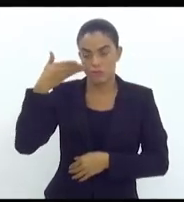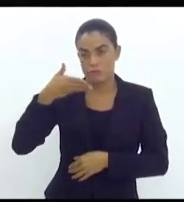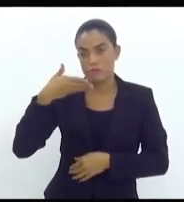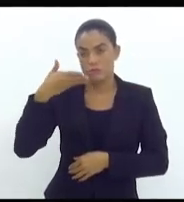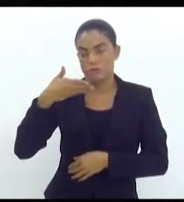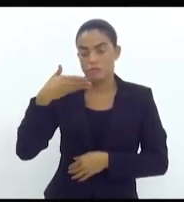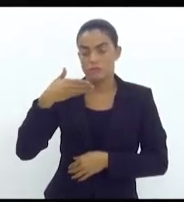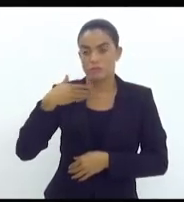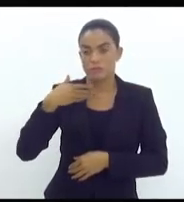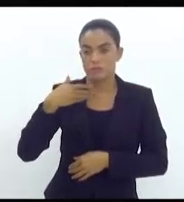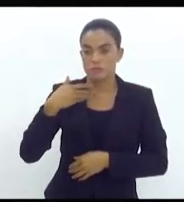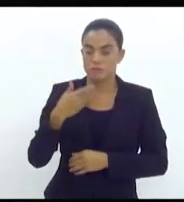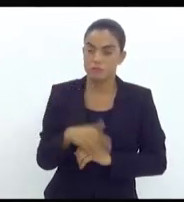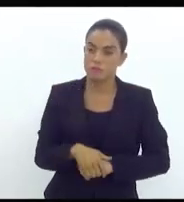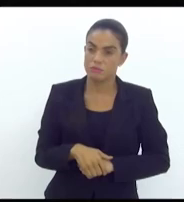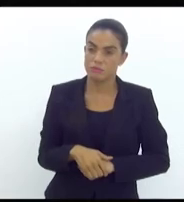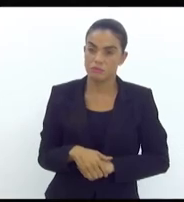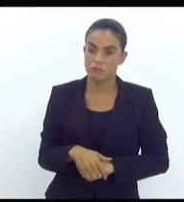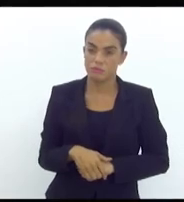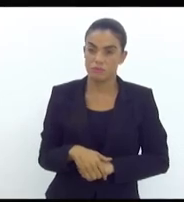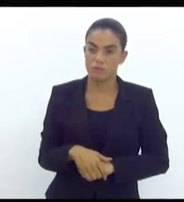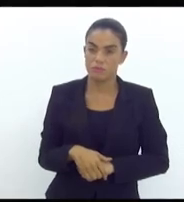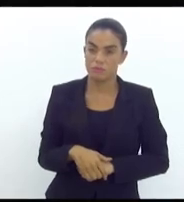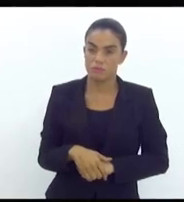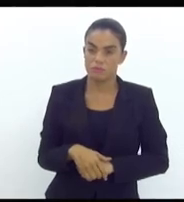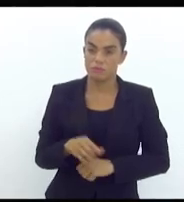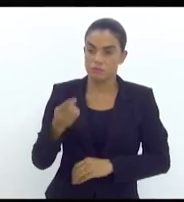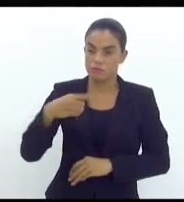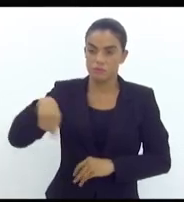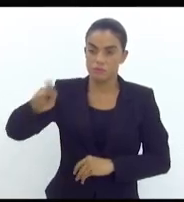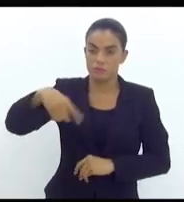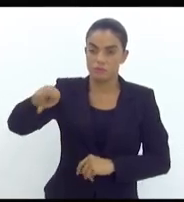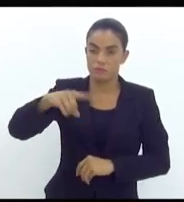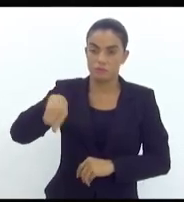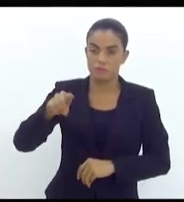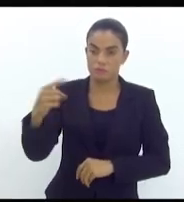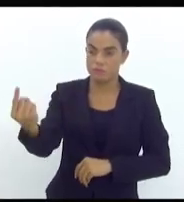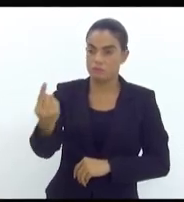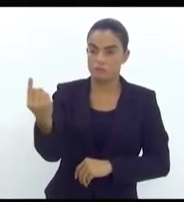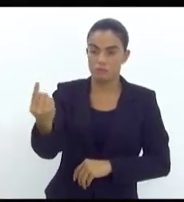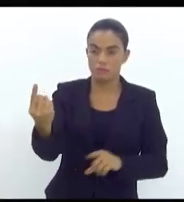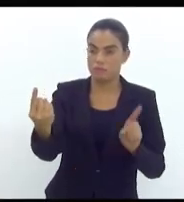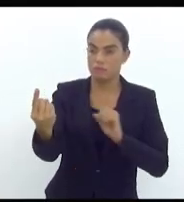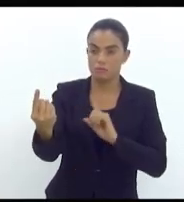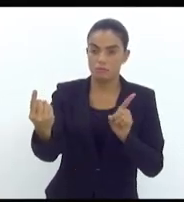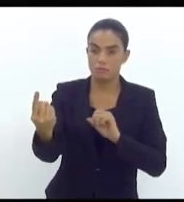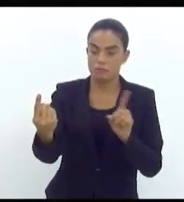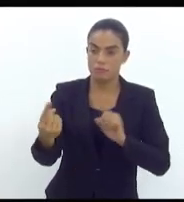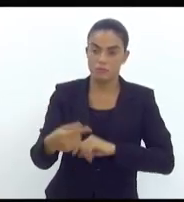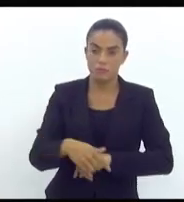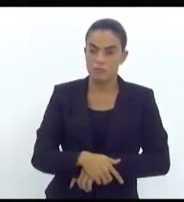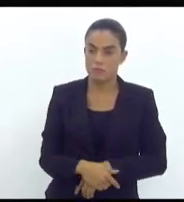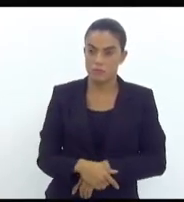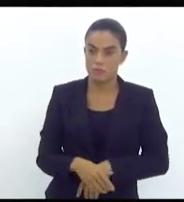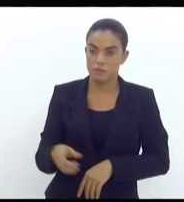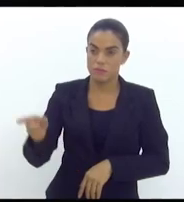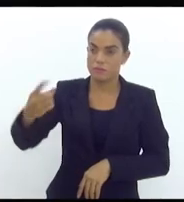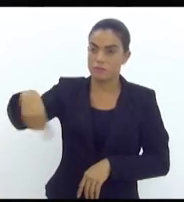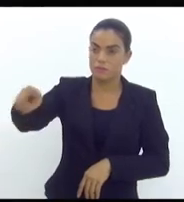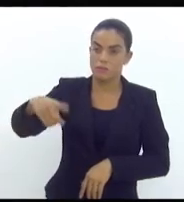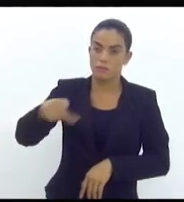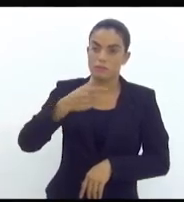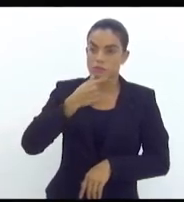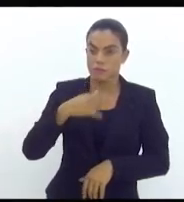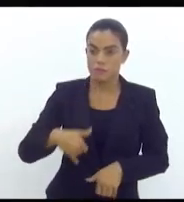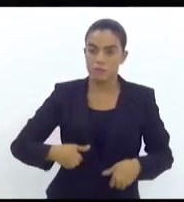a frente vocês não estão sozinhos Vocês são homens